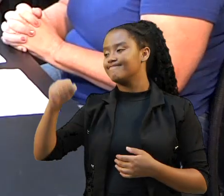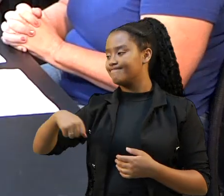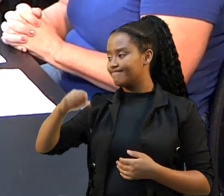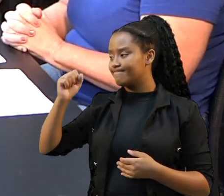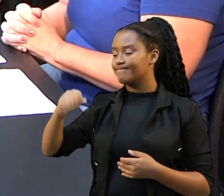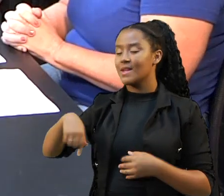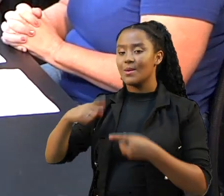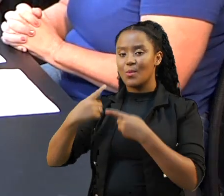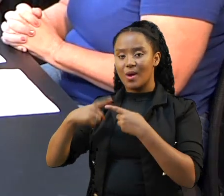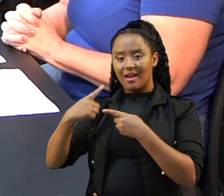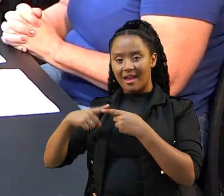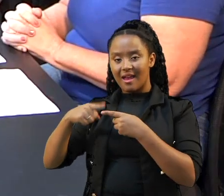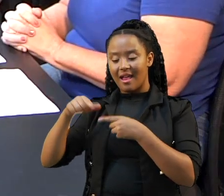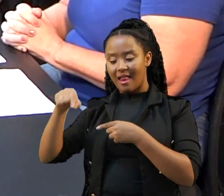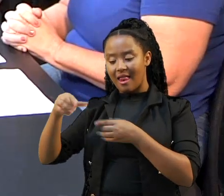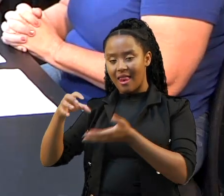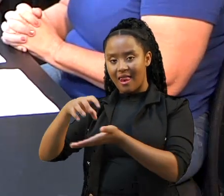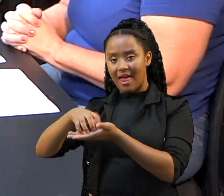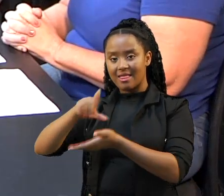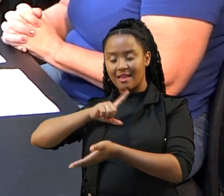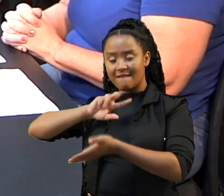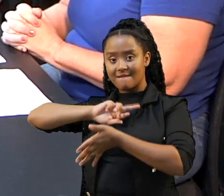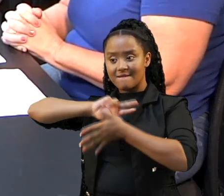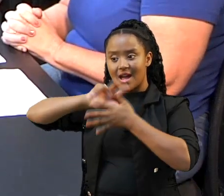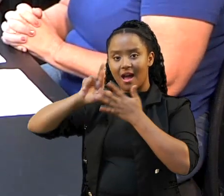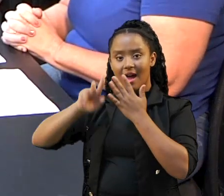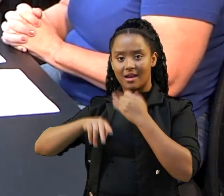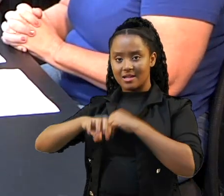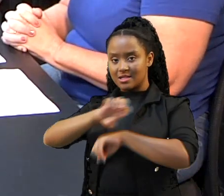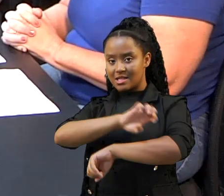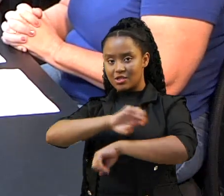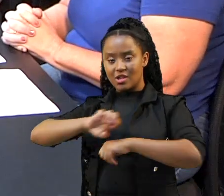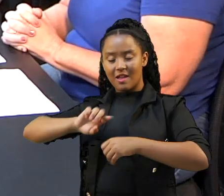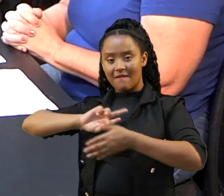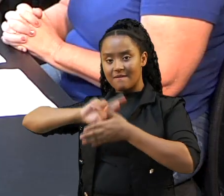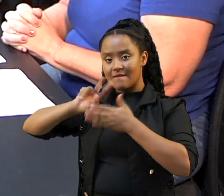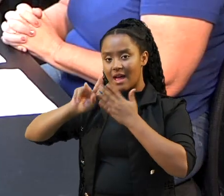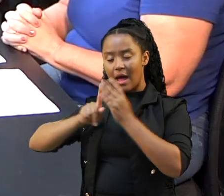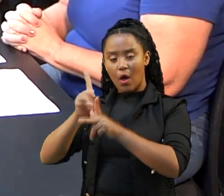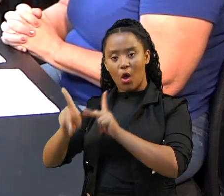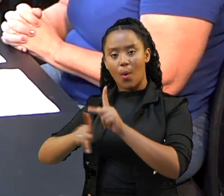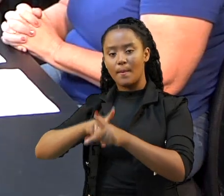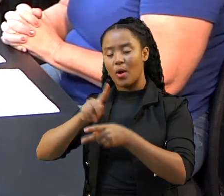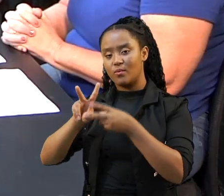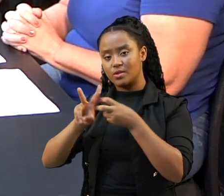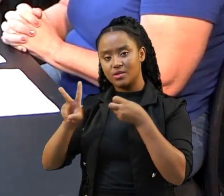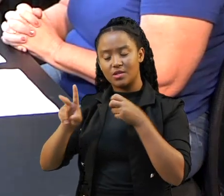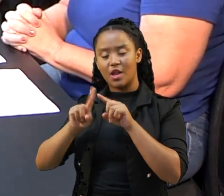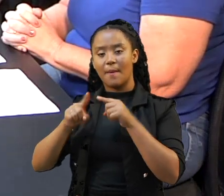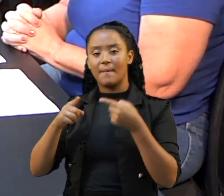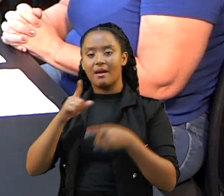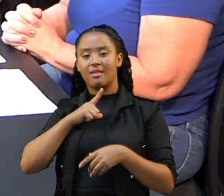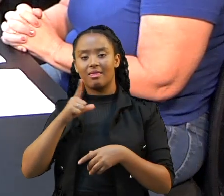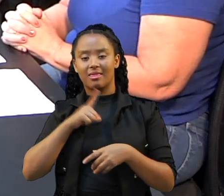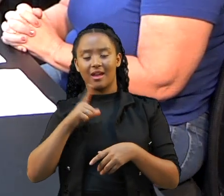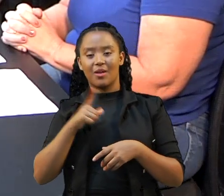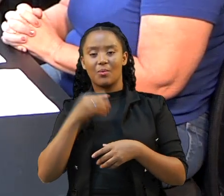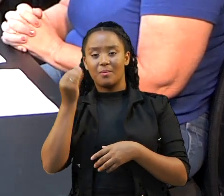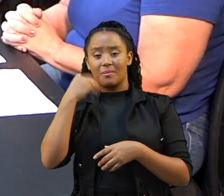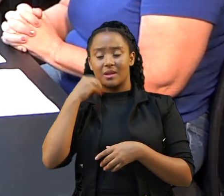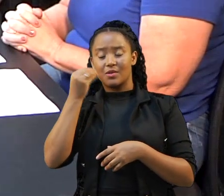lá existem muitas etnias, né? Muitos povos indígenas, e não só. Mas existe